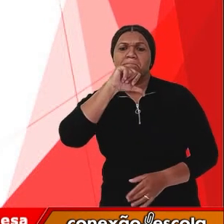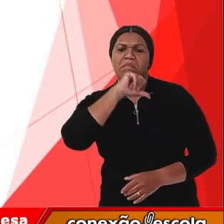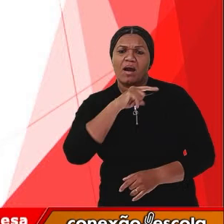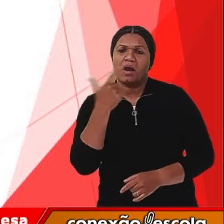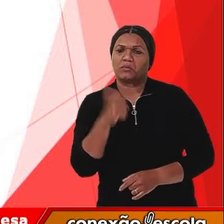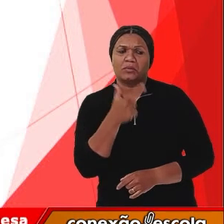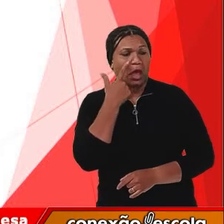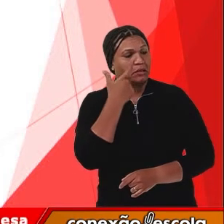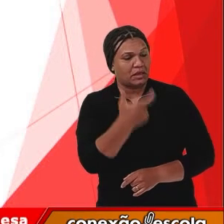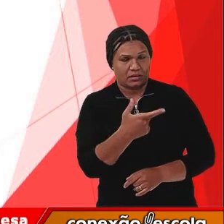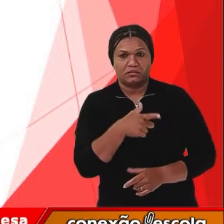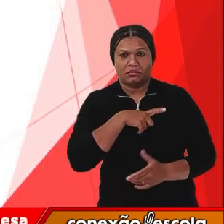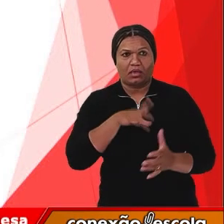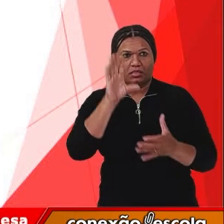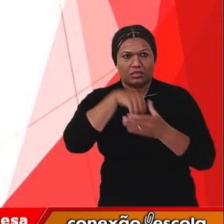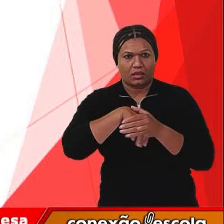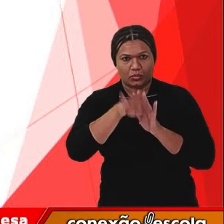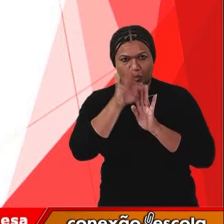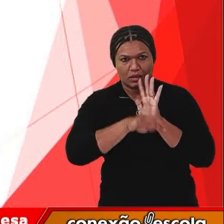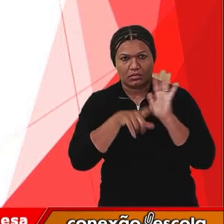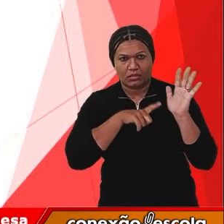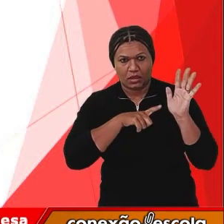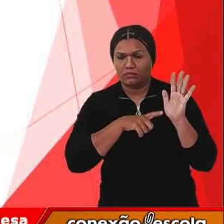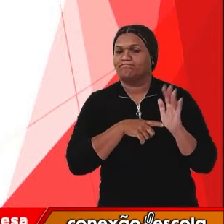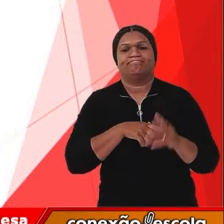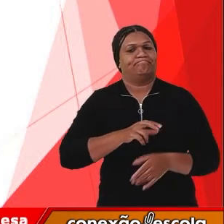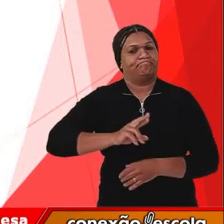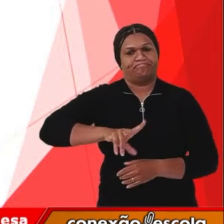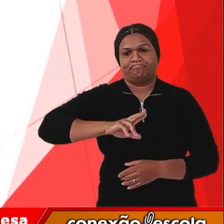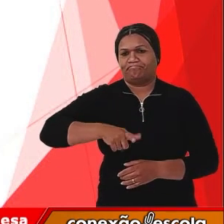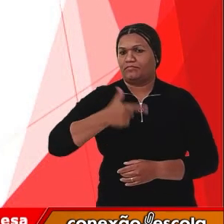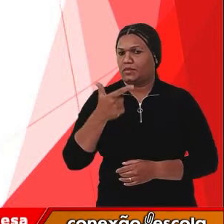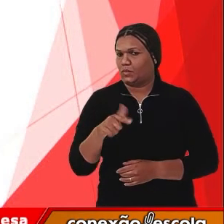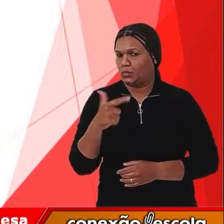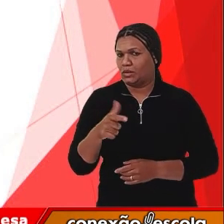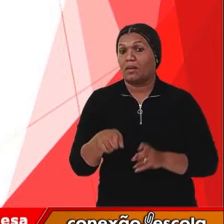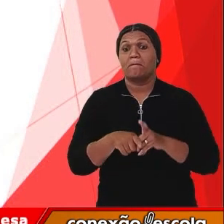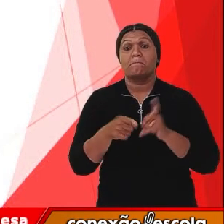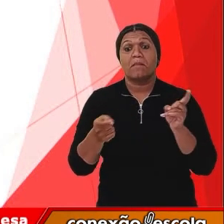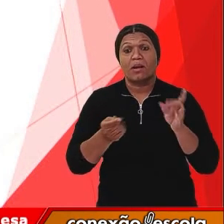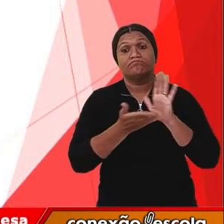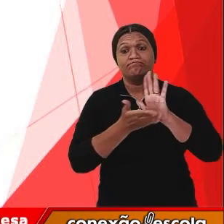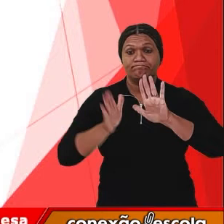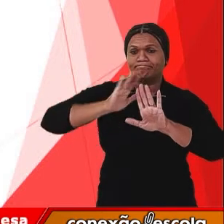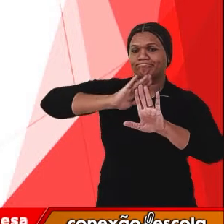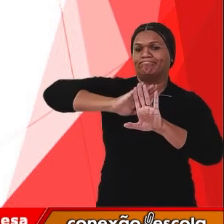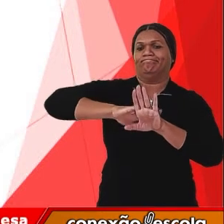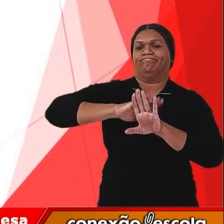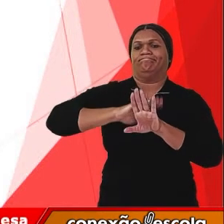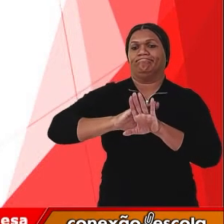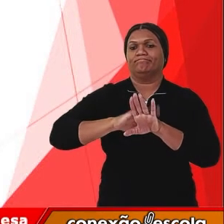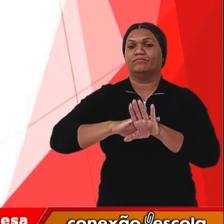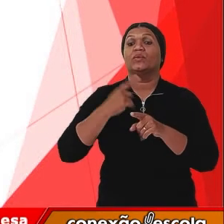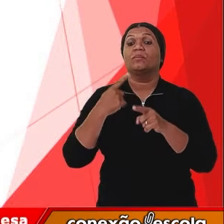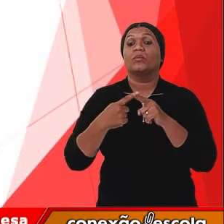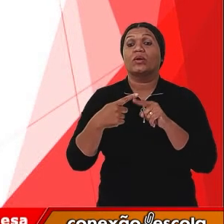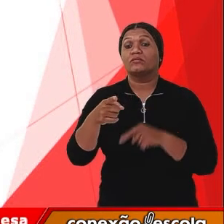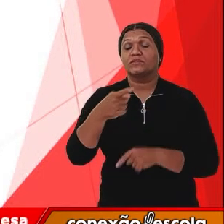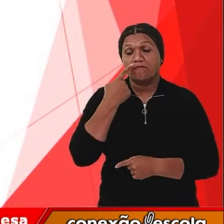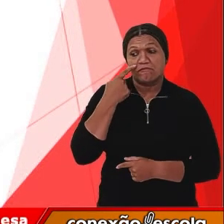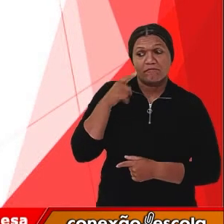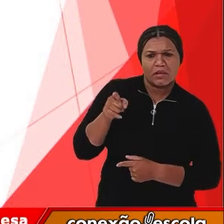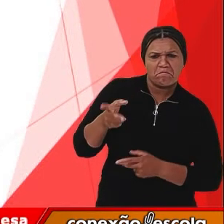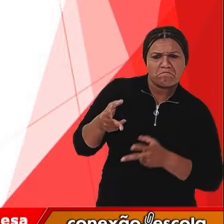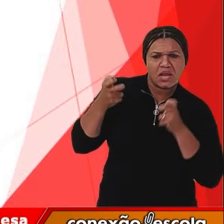não manifestou nenhum interesse não não está escrito mas fica implícito a partir do seu